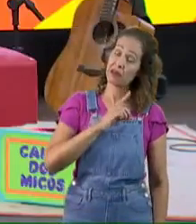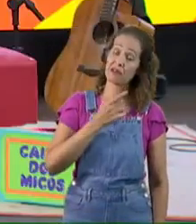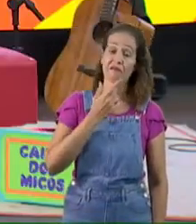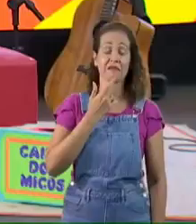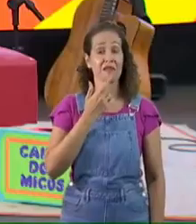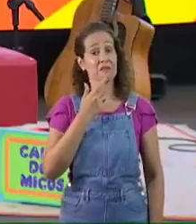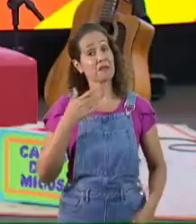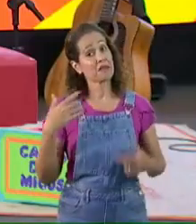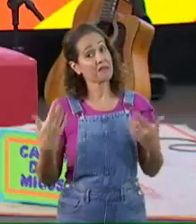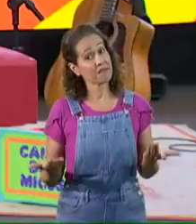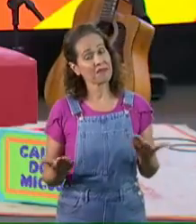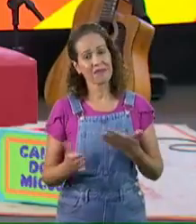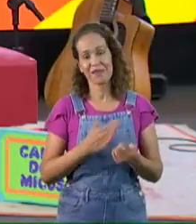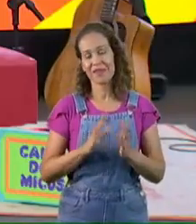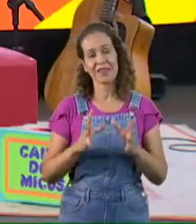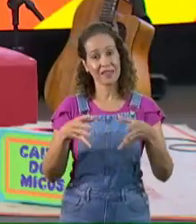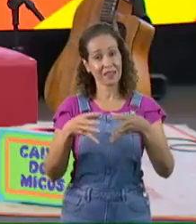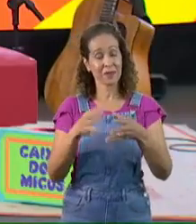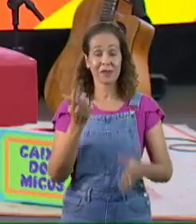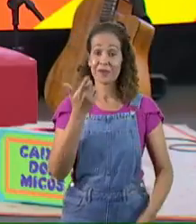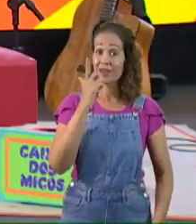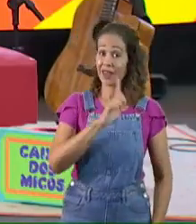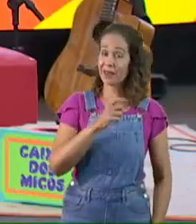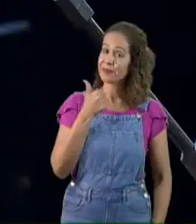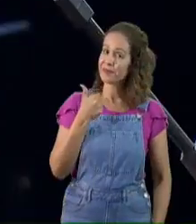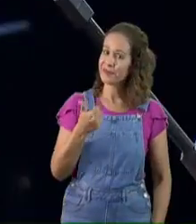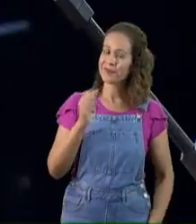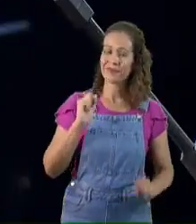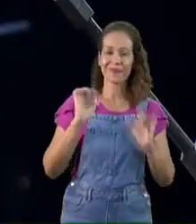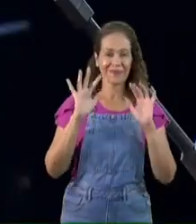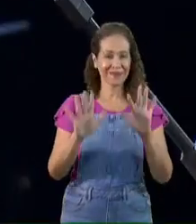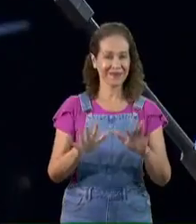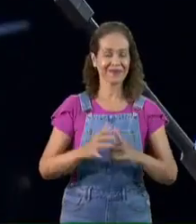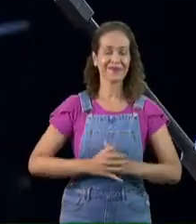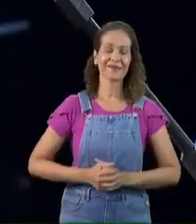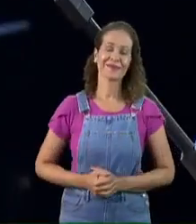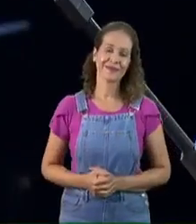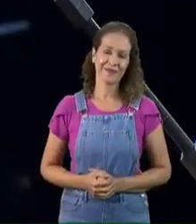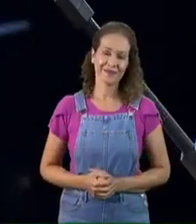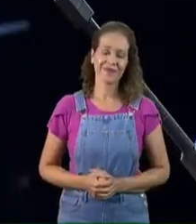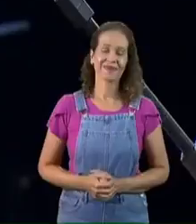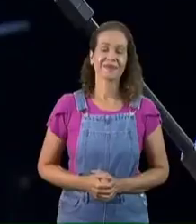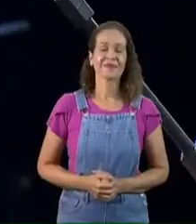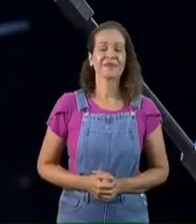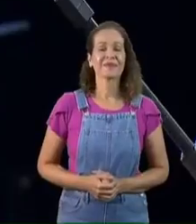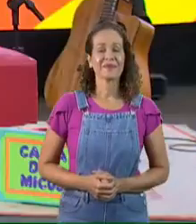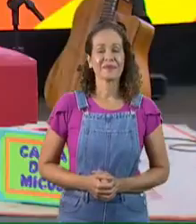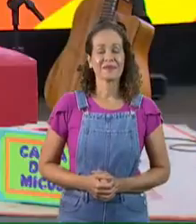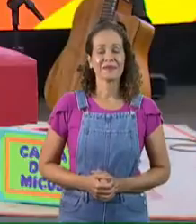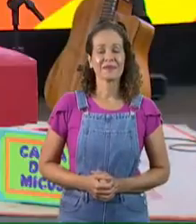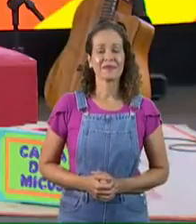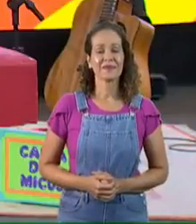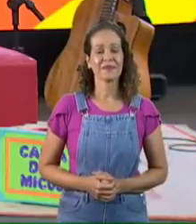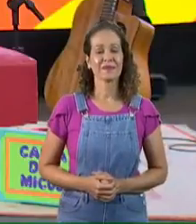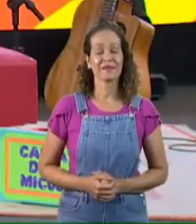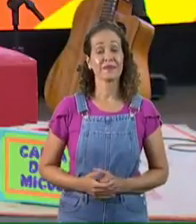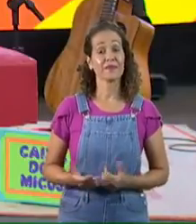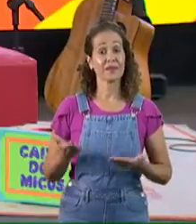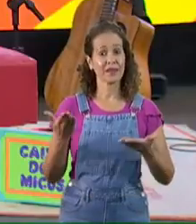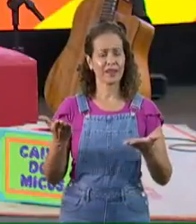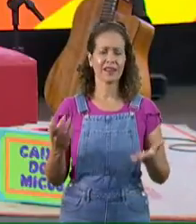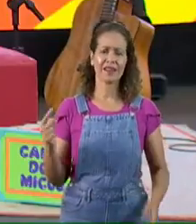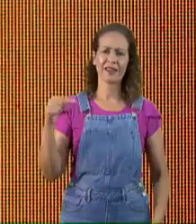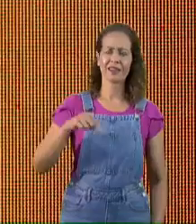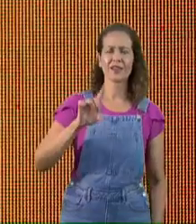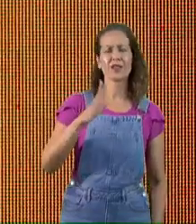vermelho. Então, qualquer equipe que ganhar vai ser bênção demais, vai, né, Tio Luan? Vai ser muito bom. Amém. Mas o Tio Luan também não está aqui só para a